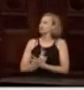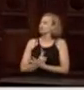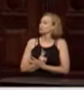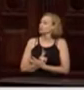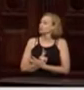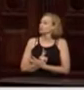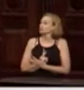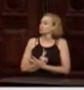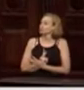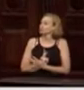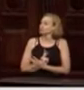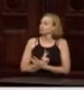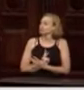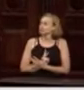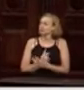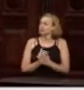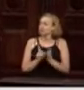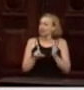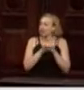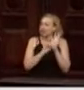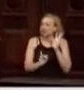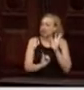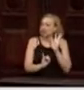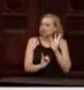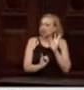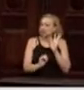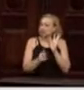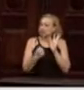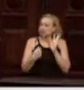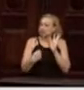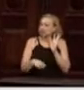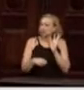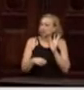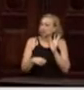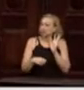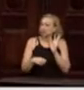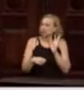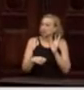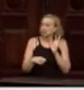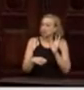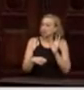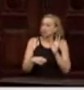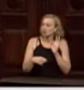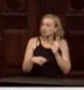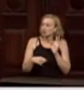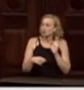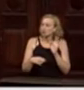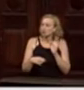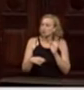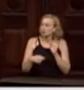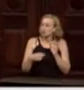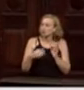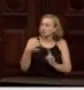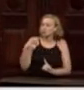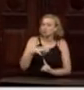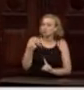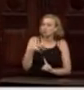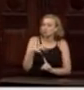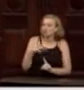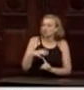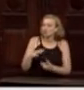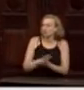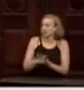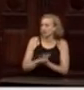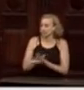E que a lei não pode ser também objeto de manipulação para atender interesses